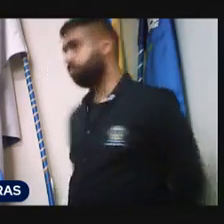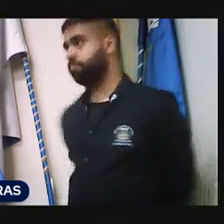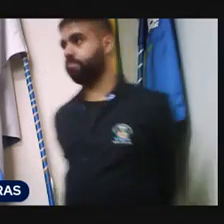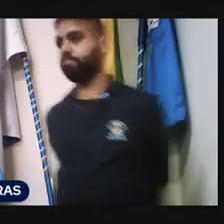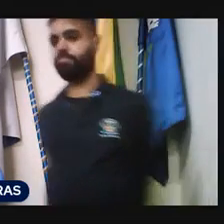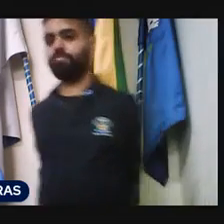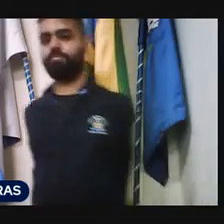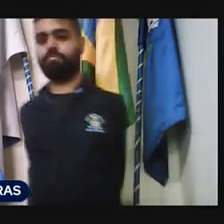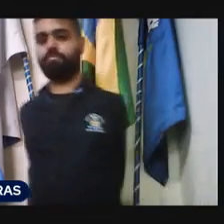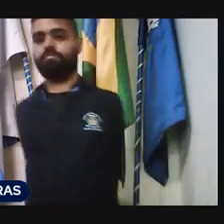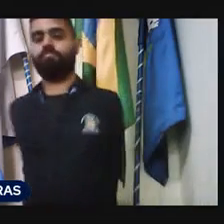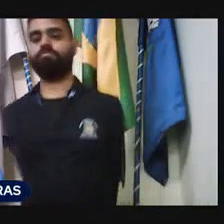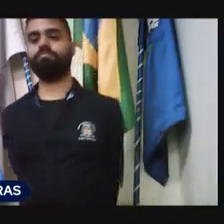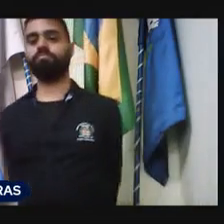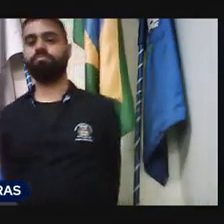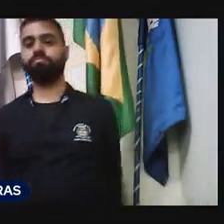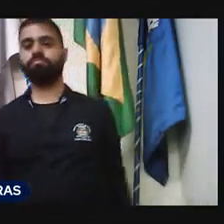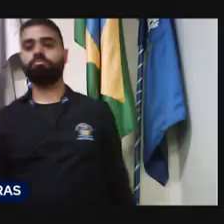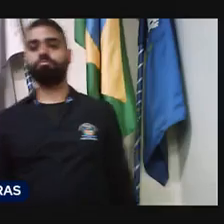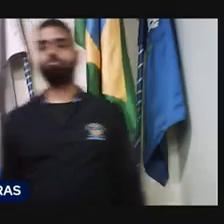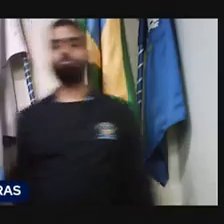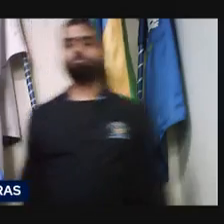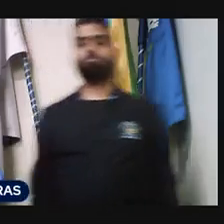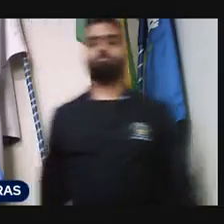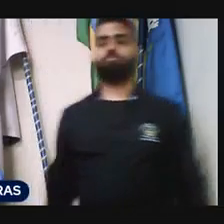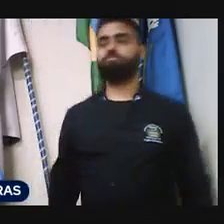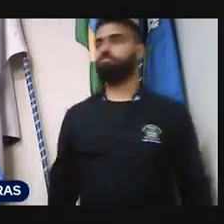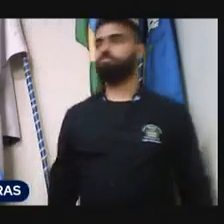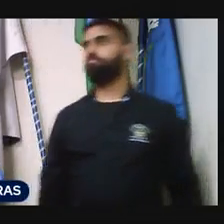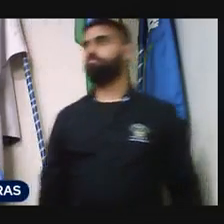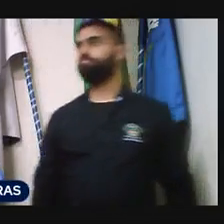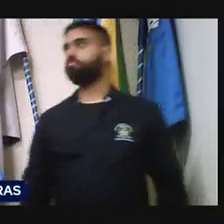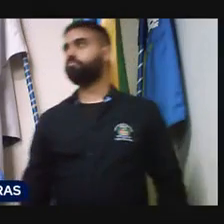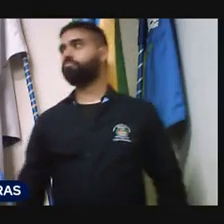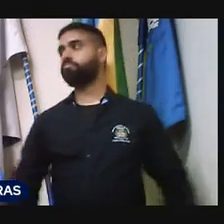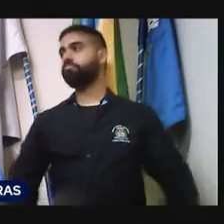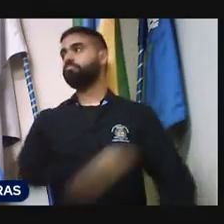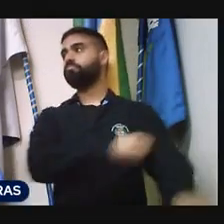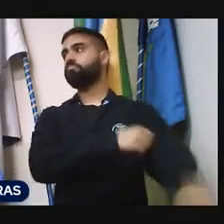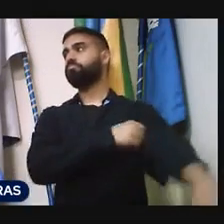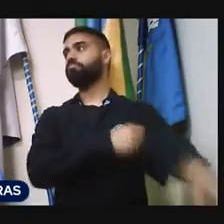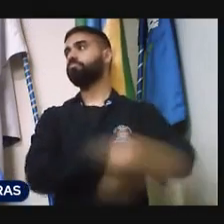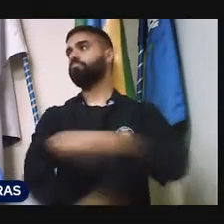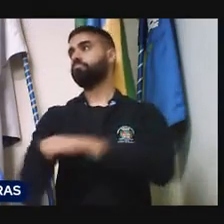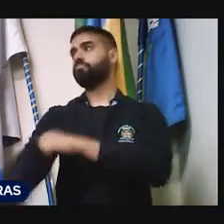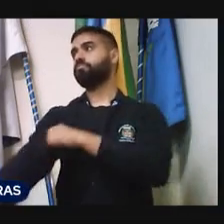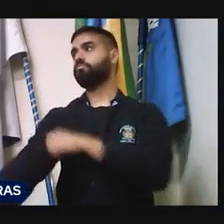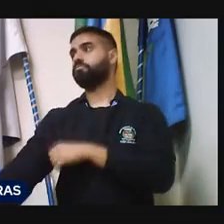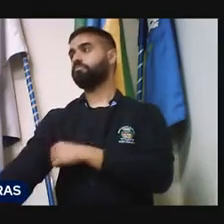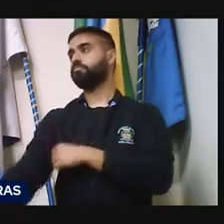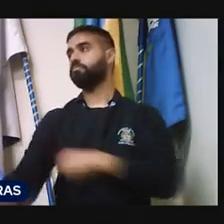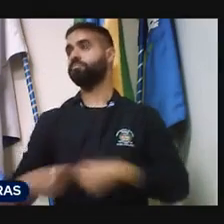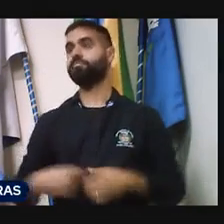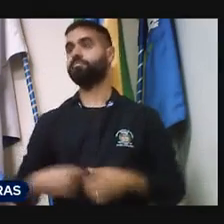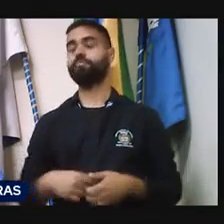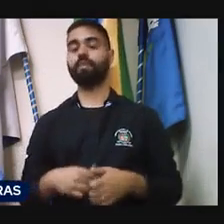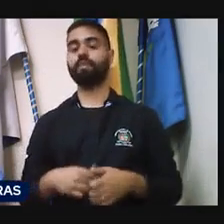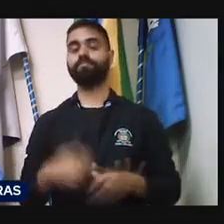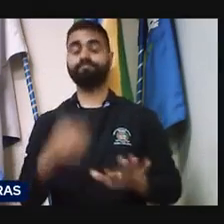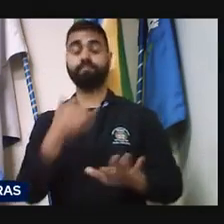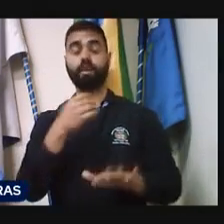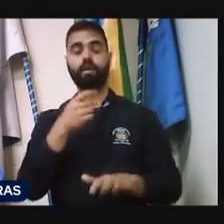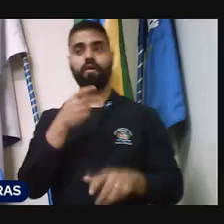e não fazia o comentário no final eu não queria ter sido deselegante com os coins presidents